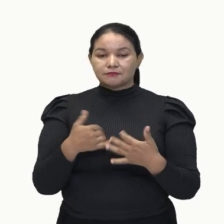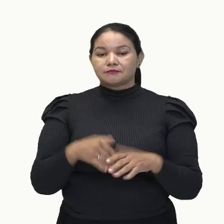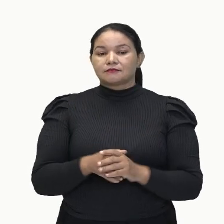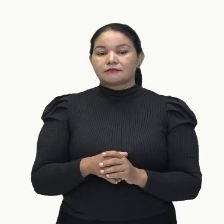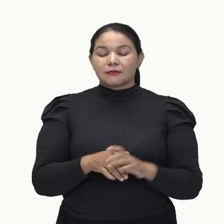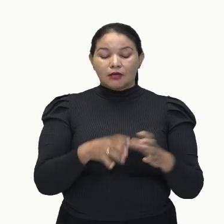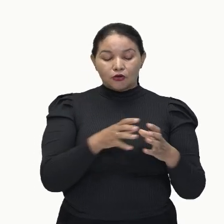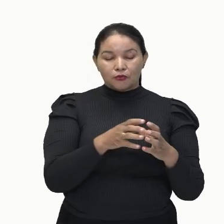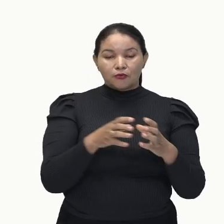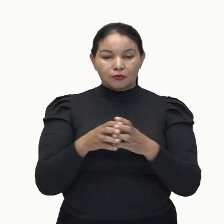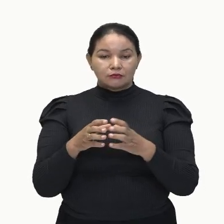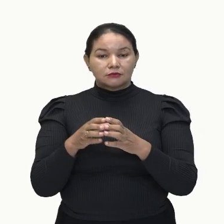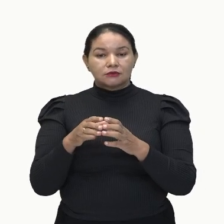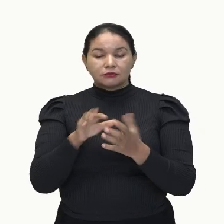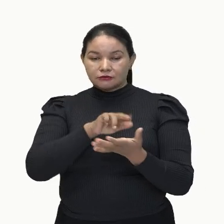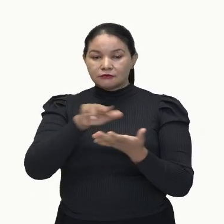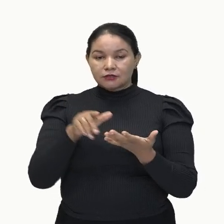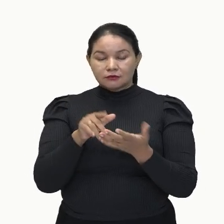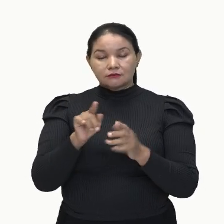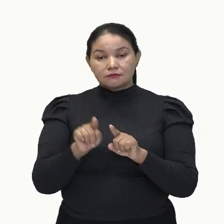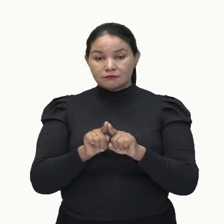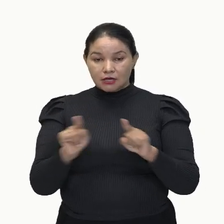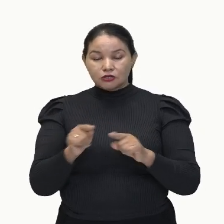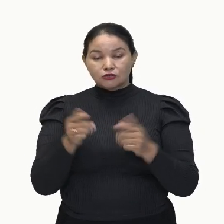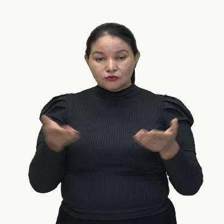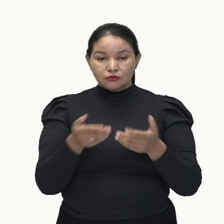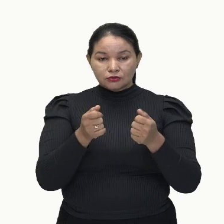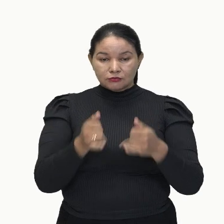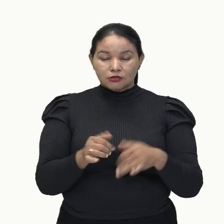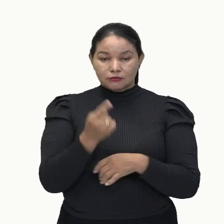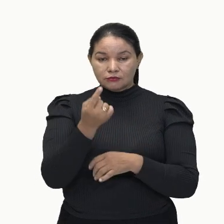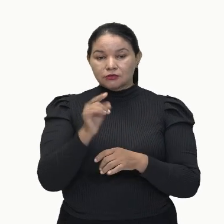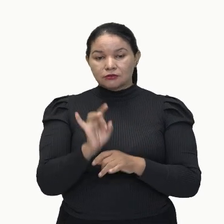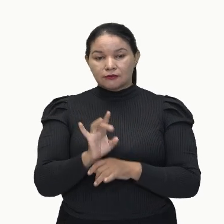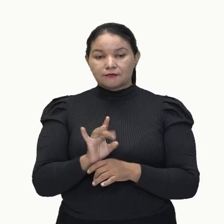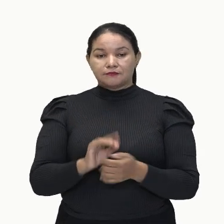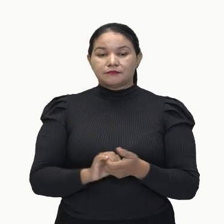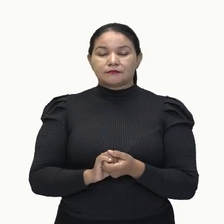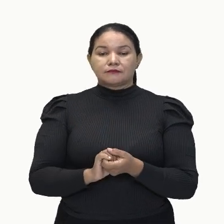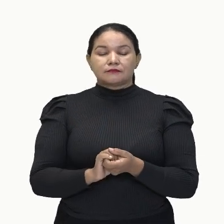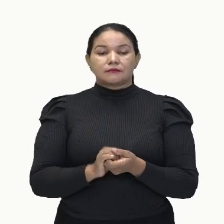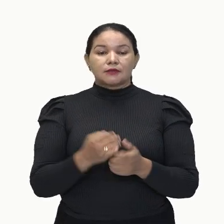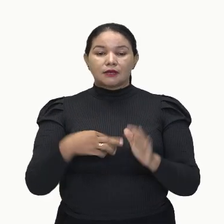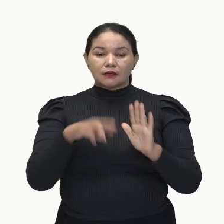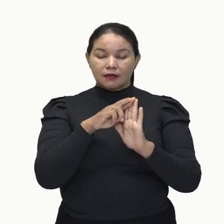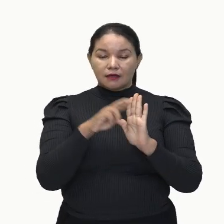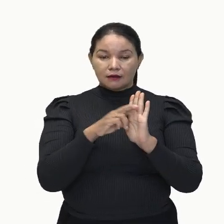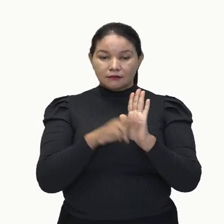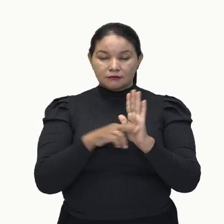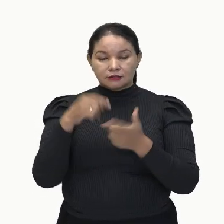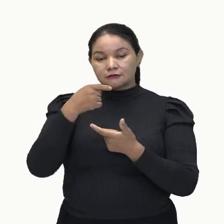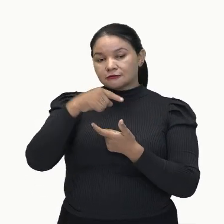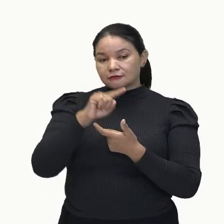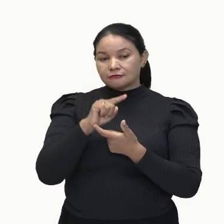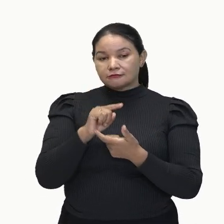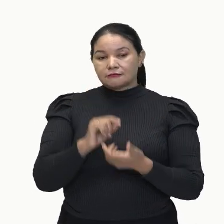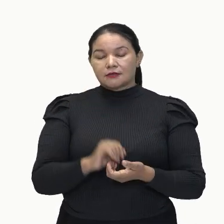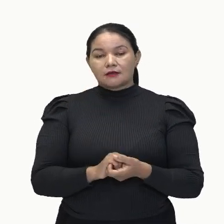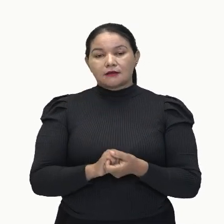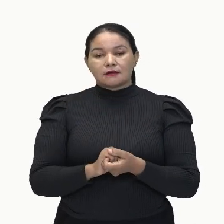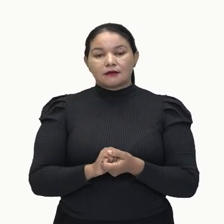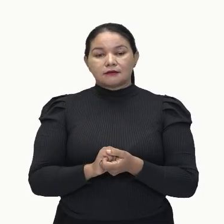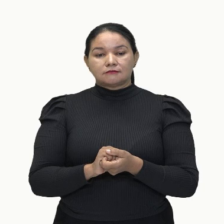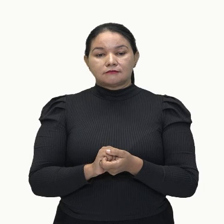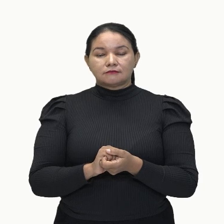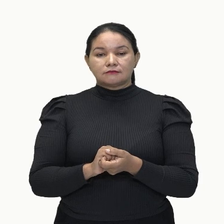trouxe só essa para vocês as que derivam de verbos reglas para acentuar no excep para